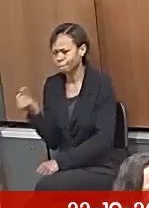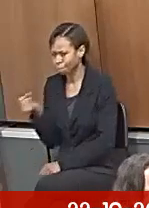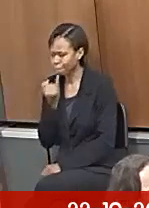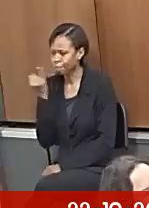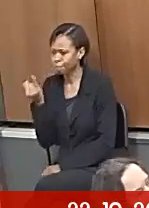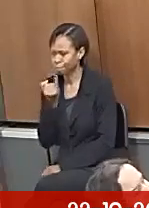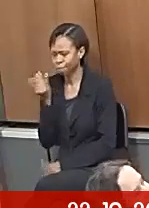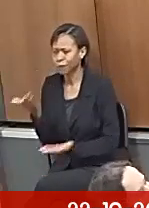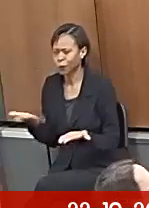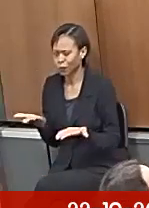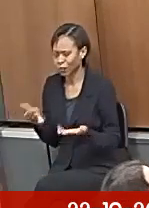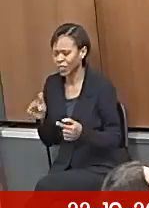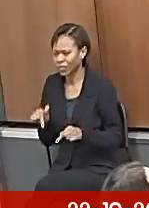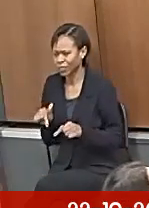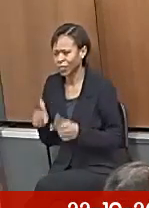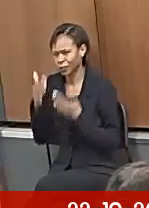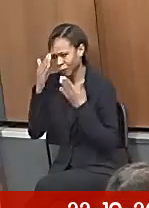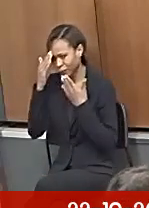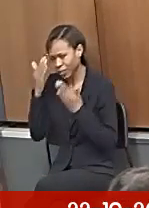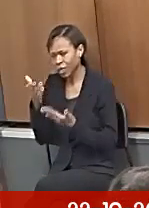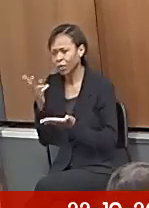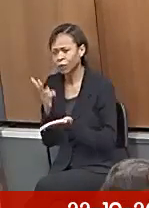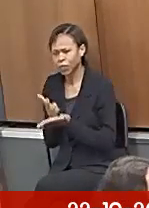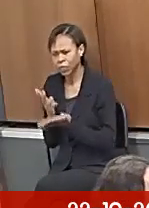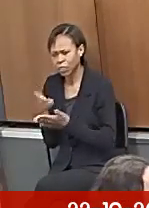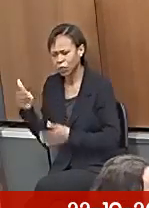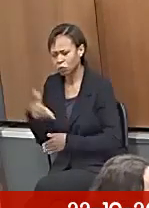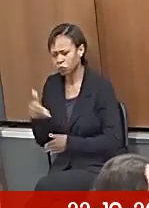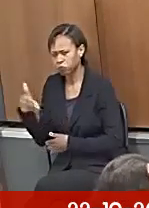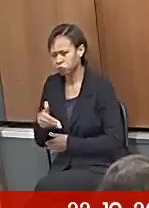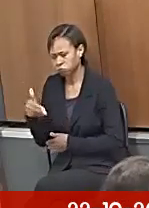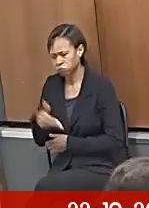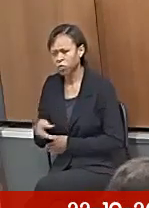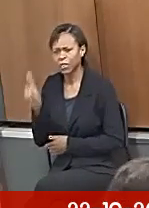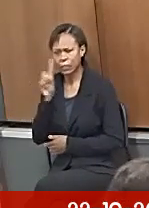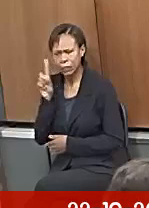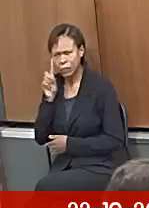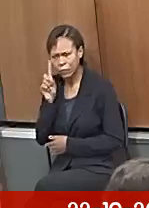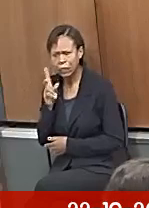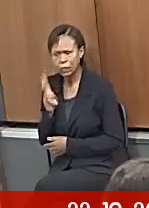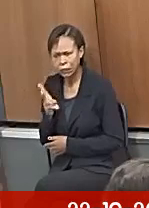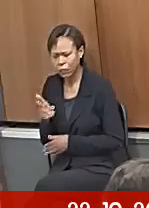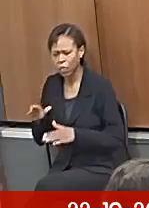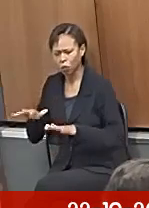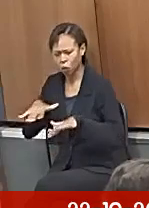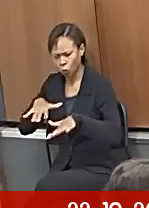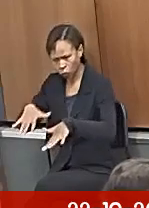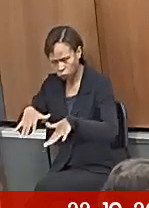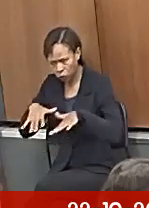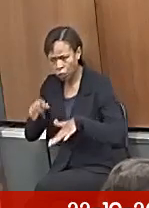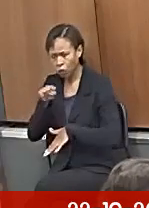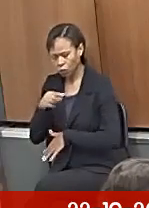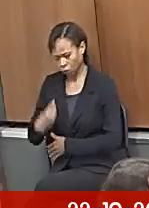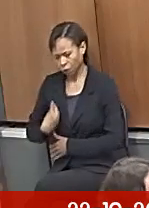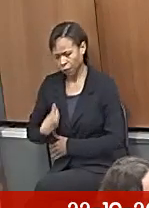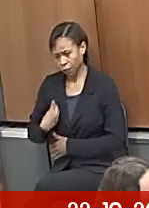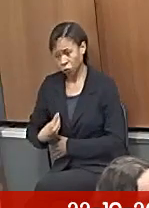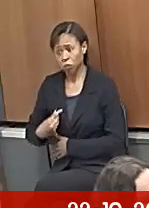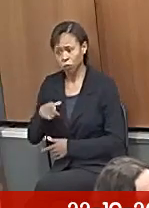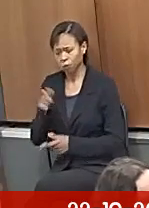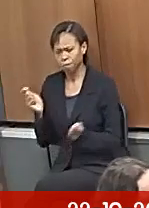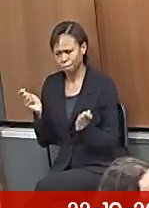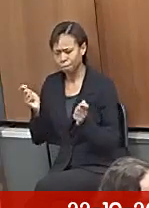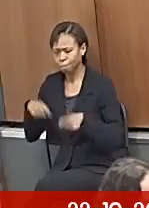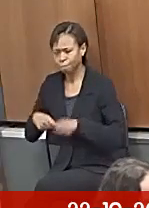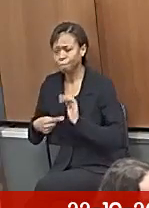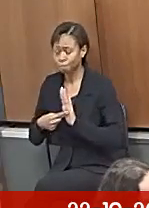essa audiência. Muito obrigado por estar sempre presente conosco, estar em todas as audiências. Isso demonstra toda a sua